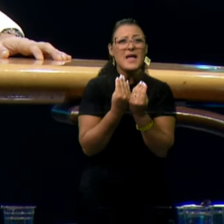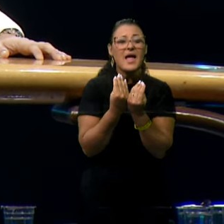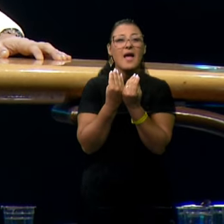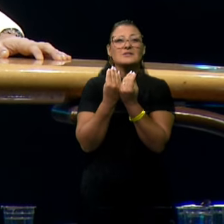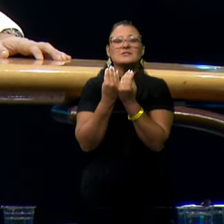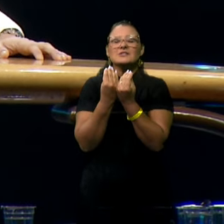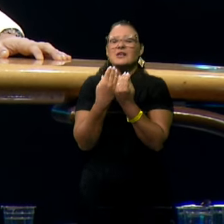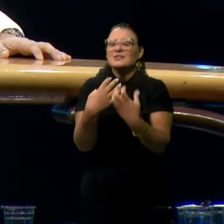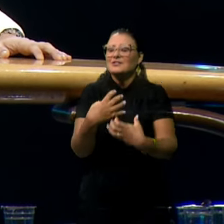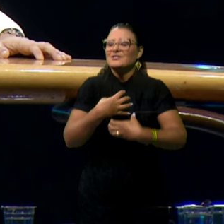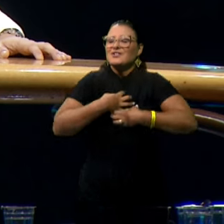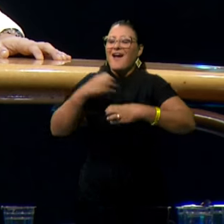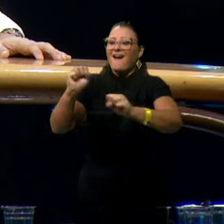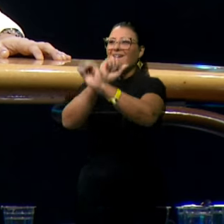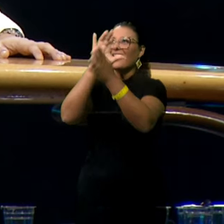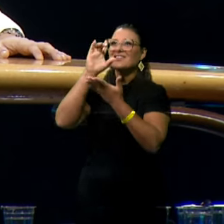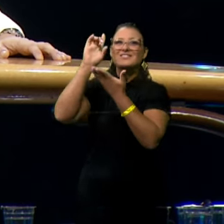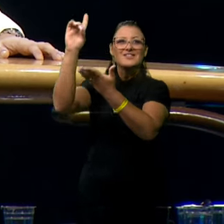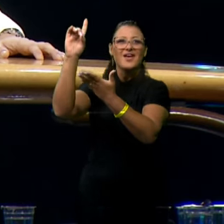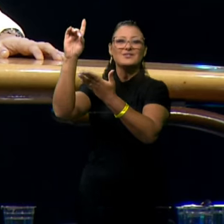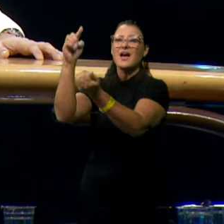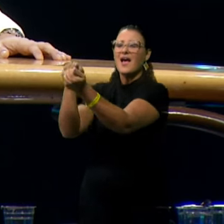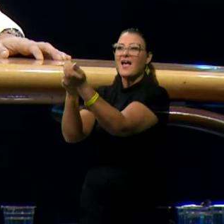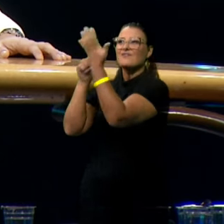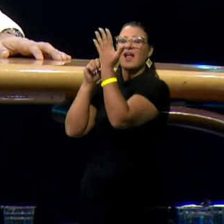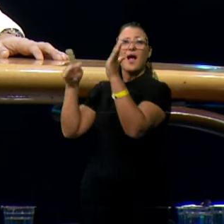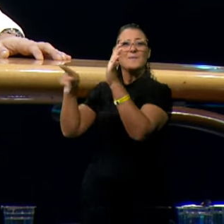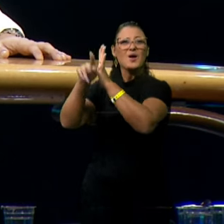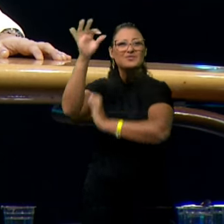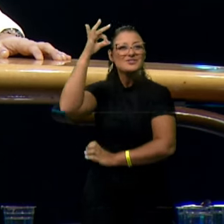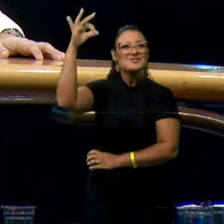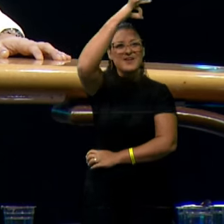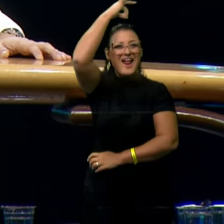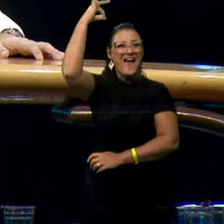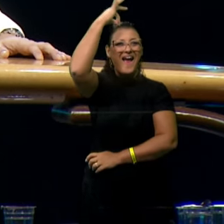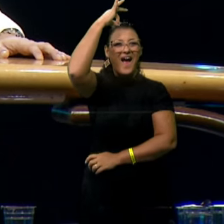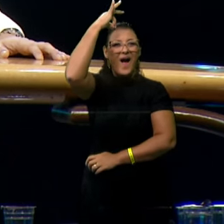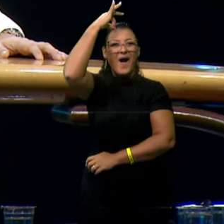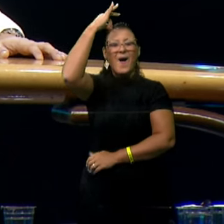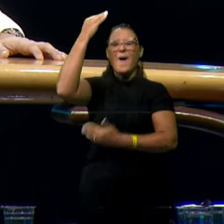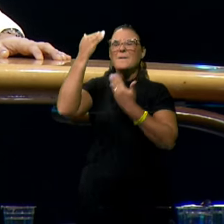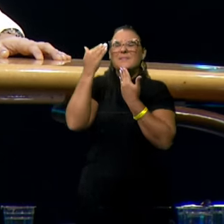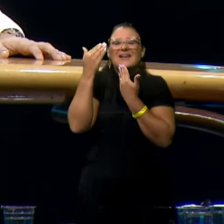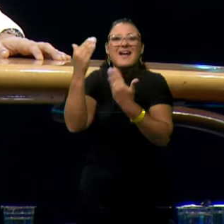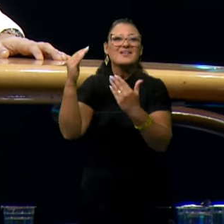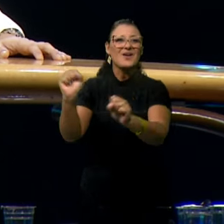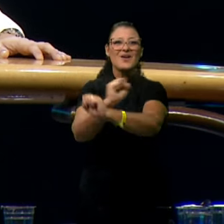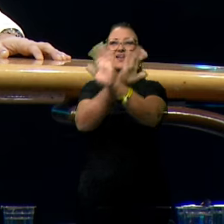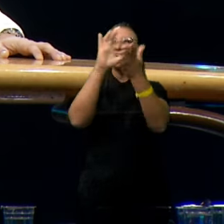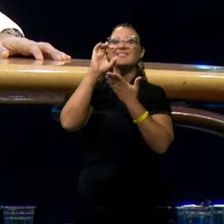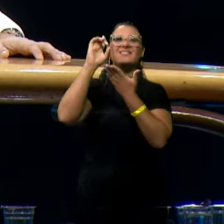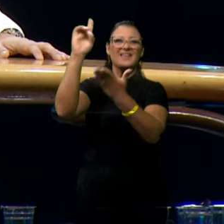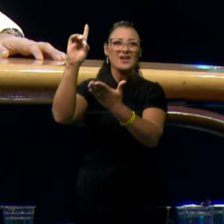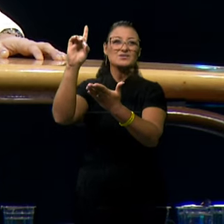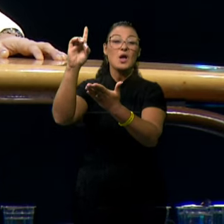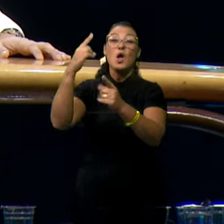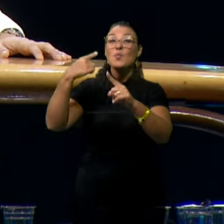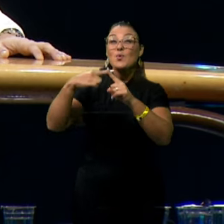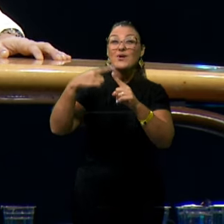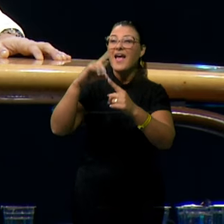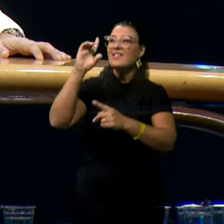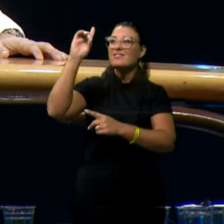revelação do Espírito Santo muito obrigado mesmo Amém porque ele já está aqui e quando ele já está aqui